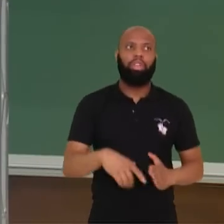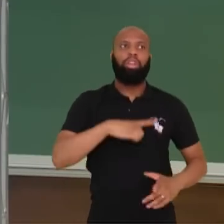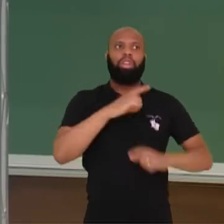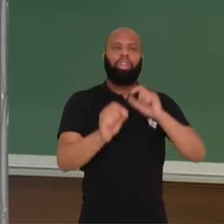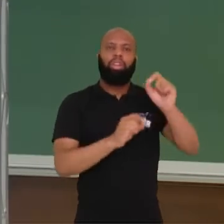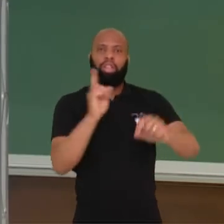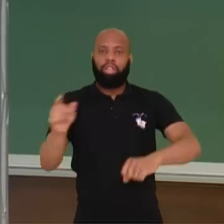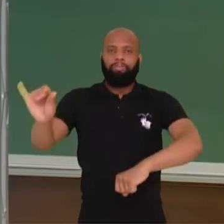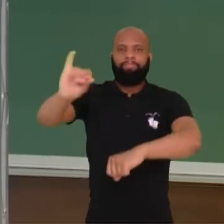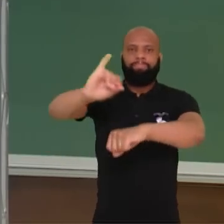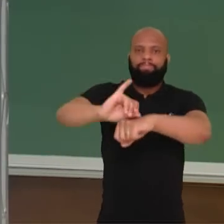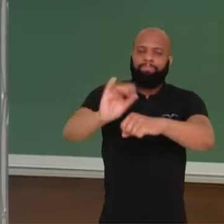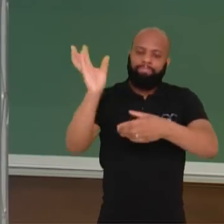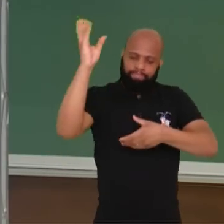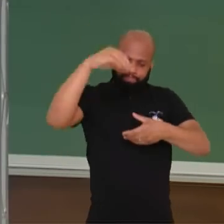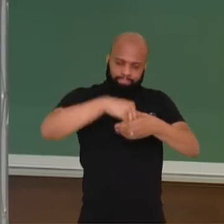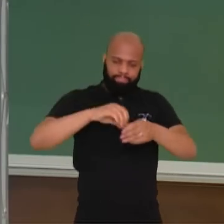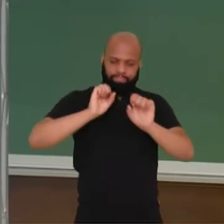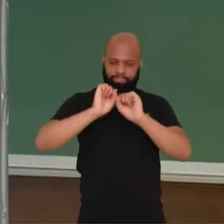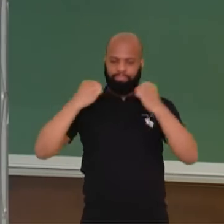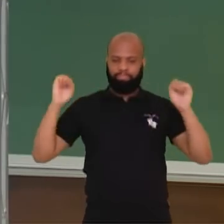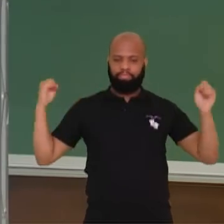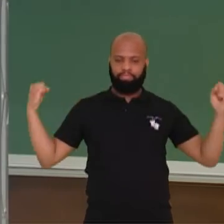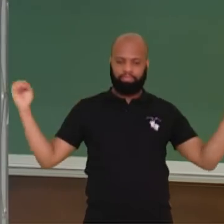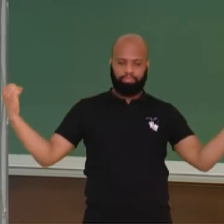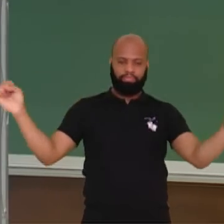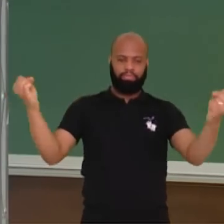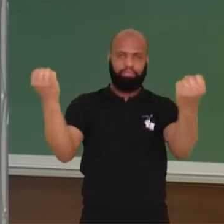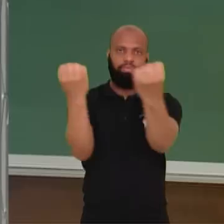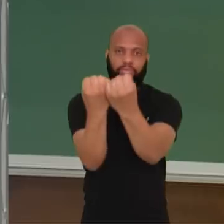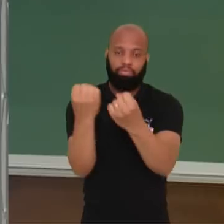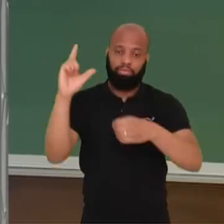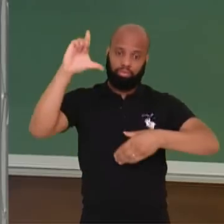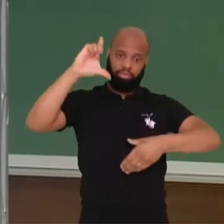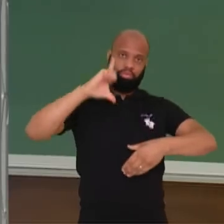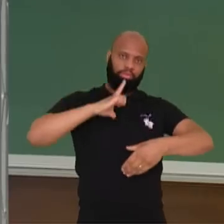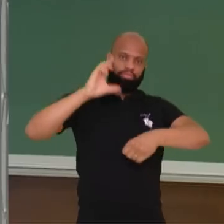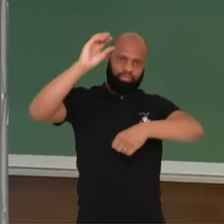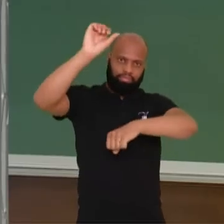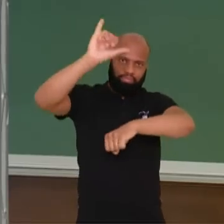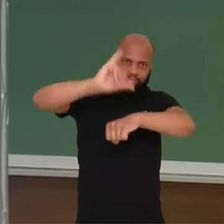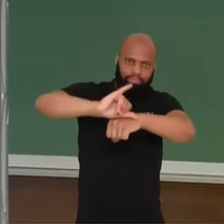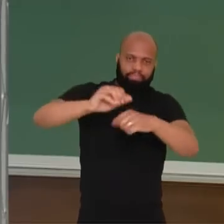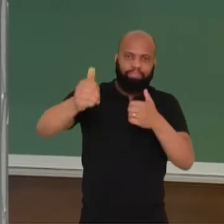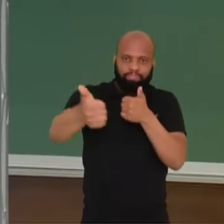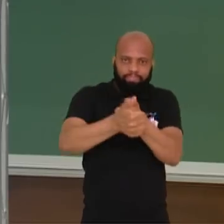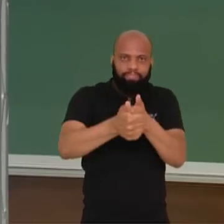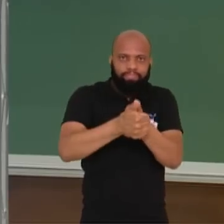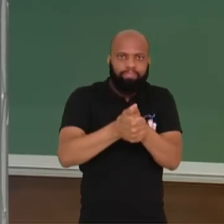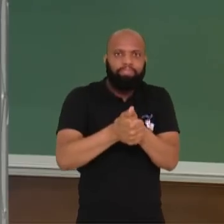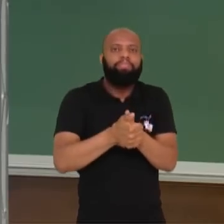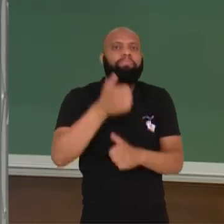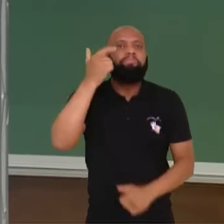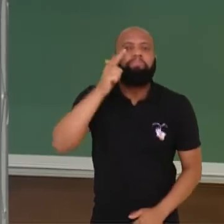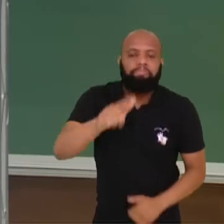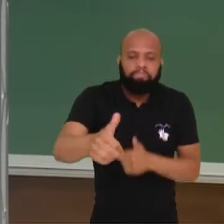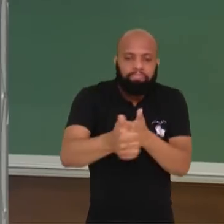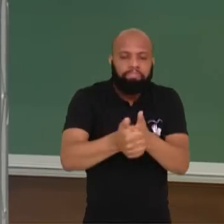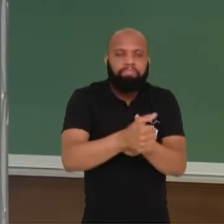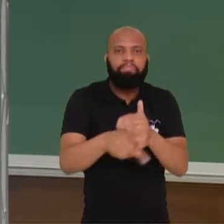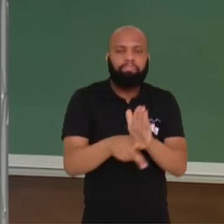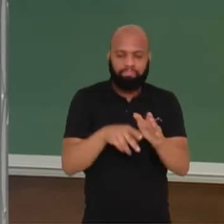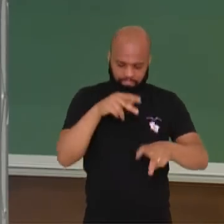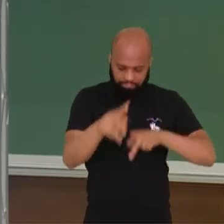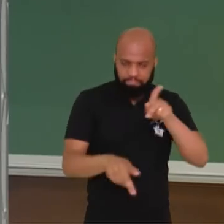centro, né, no coração do templo que ficava a estátua do Deus, porque havia a ideia de proximidade do Deus com a